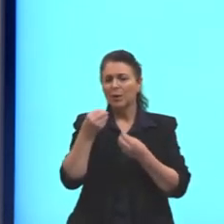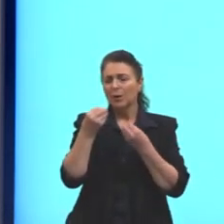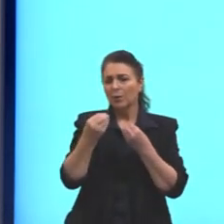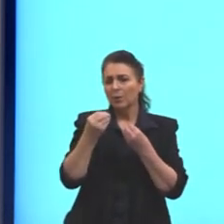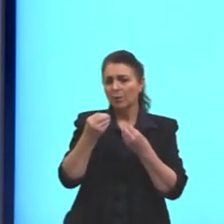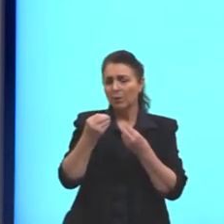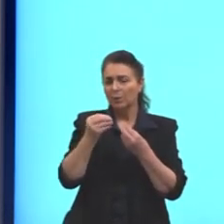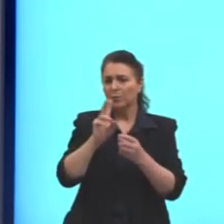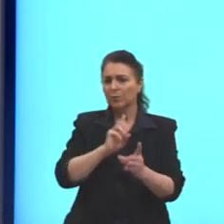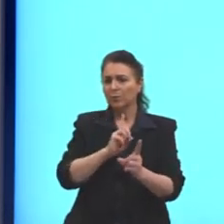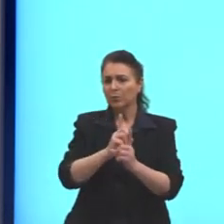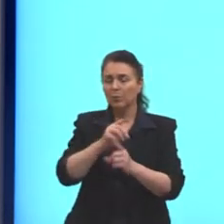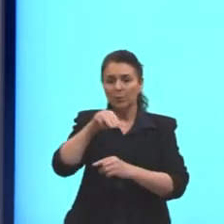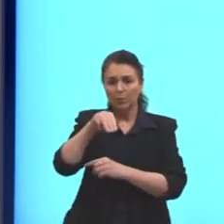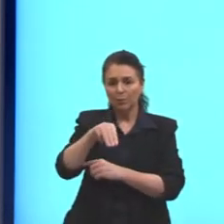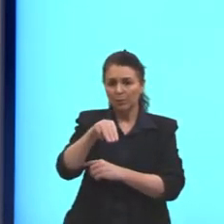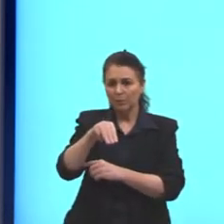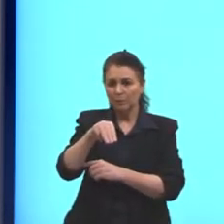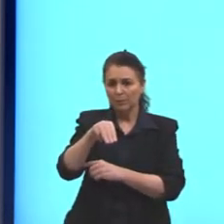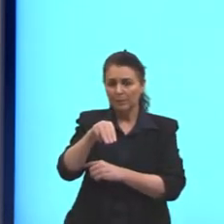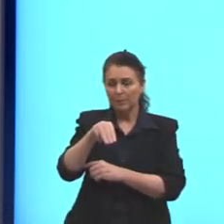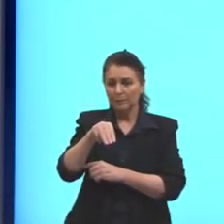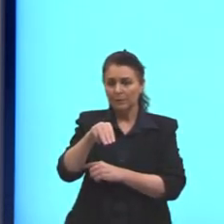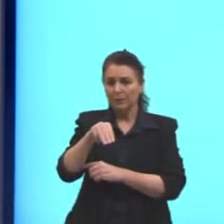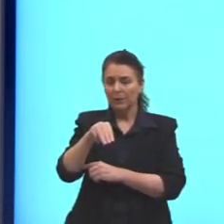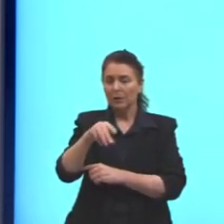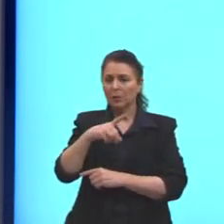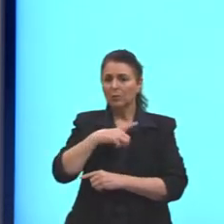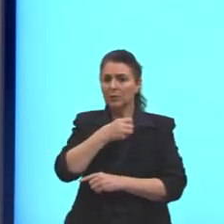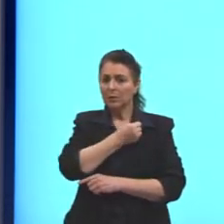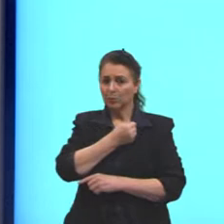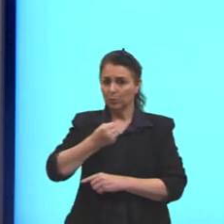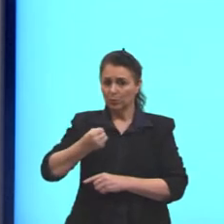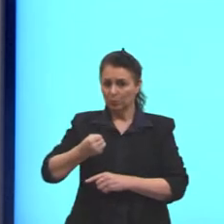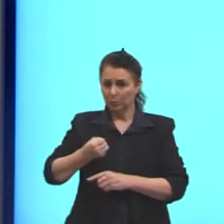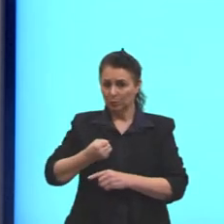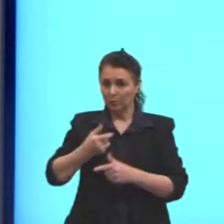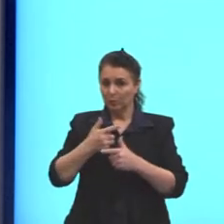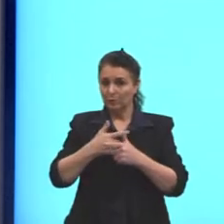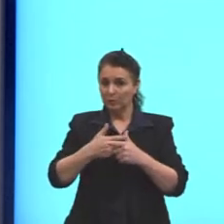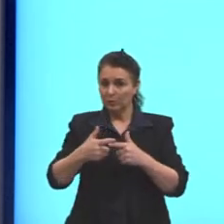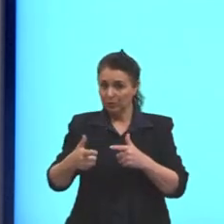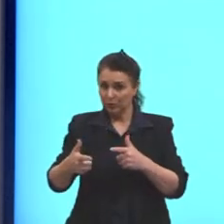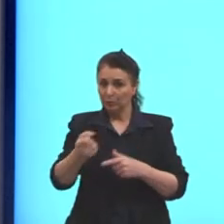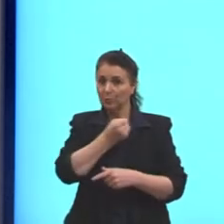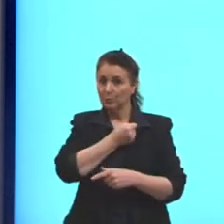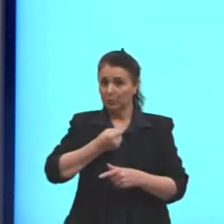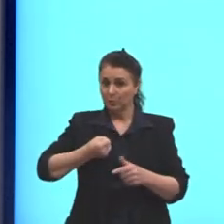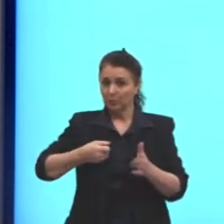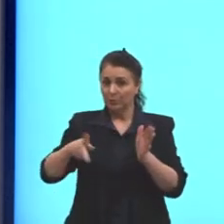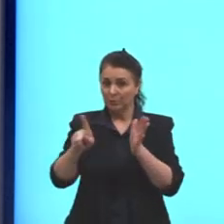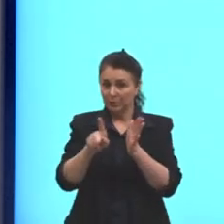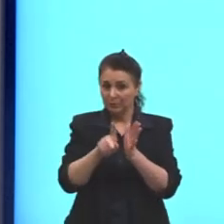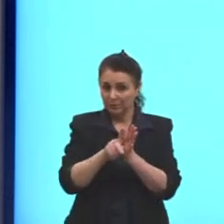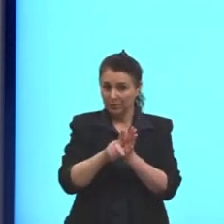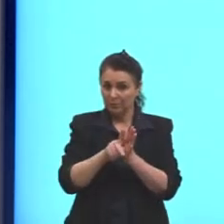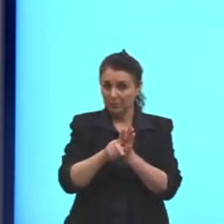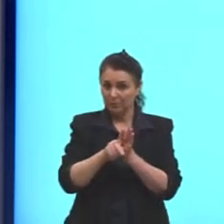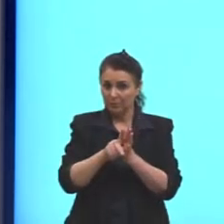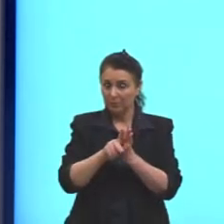chegou nesse m quando nós temos um número dividido por ele mesmo resulta em um